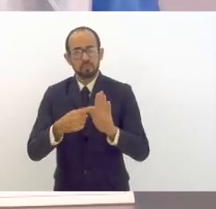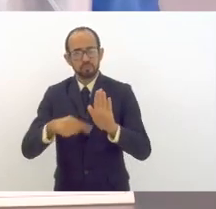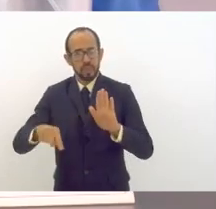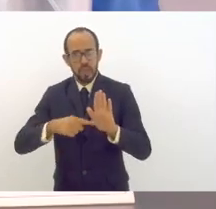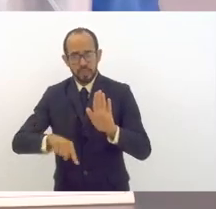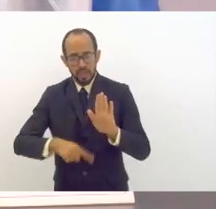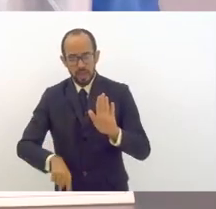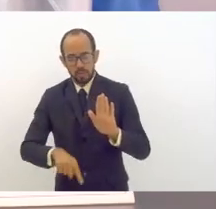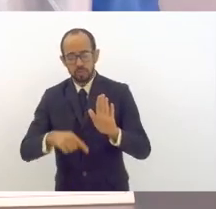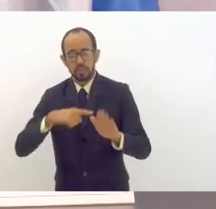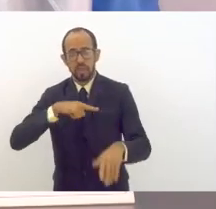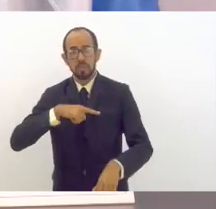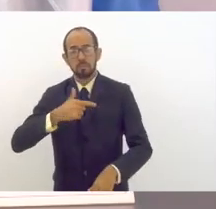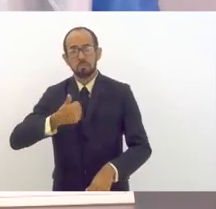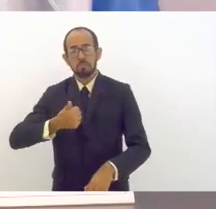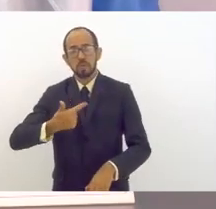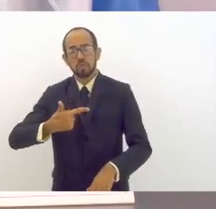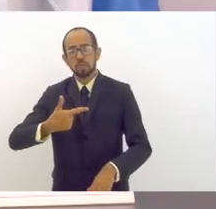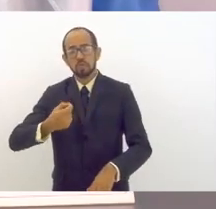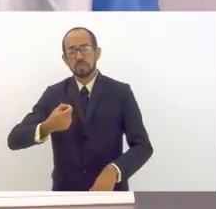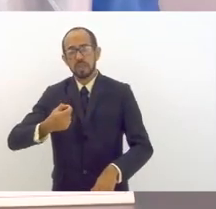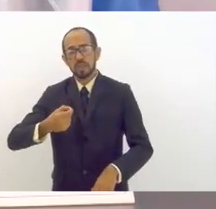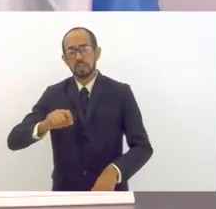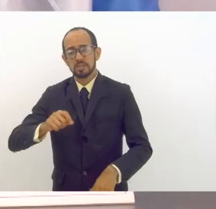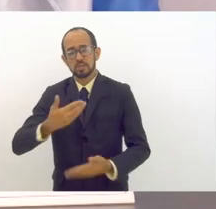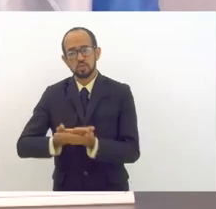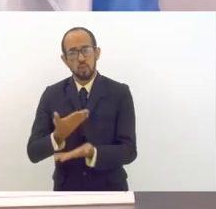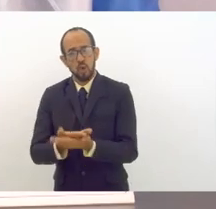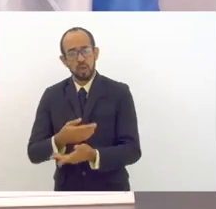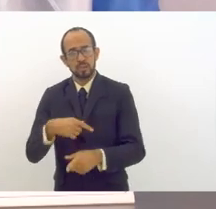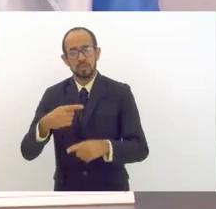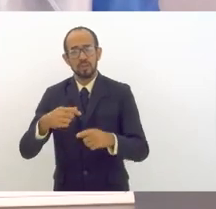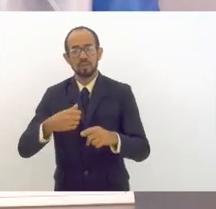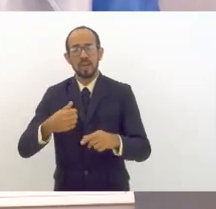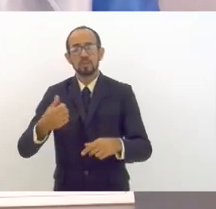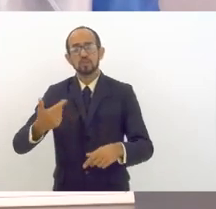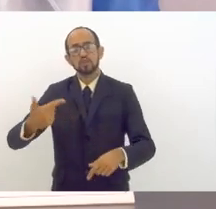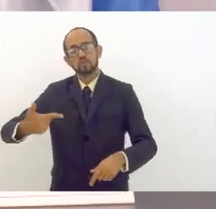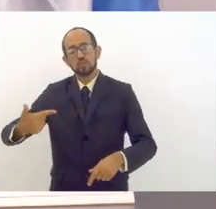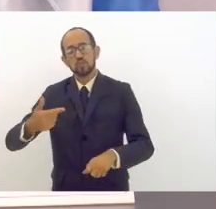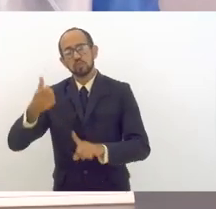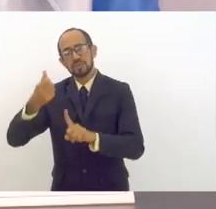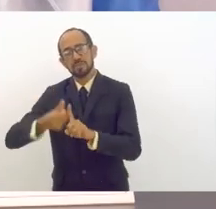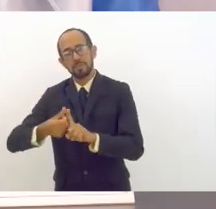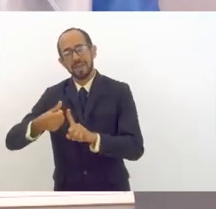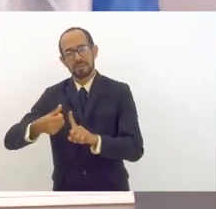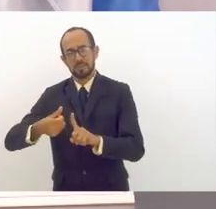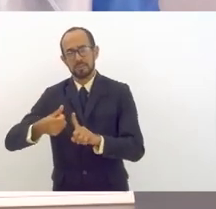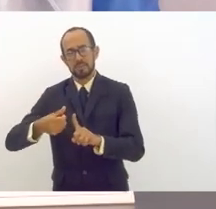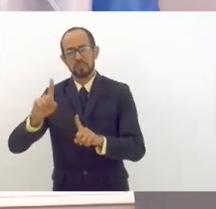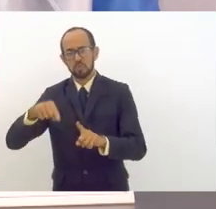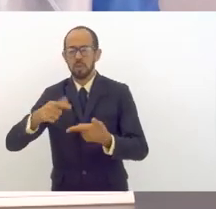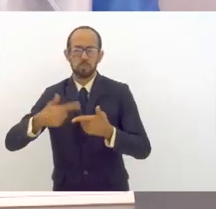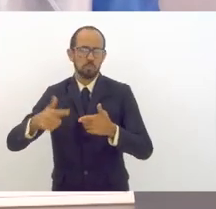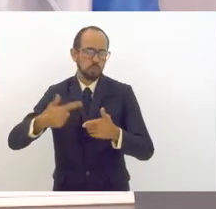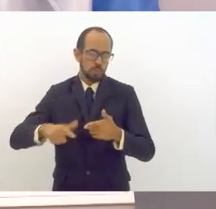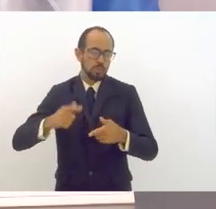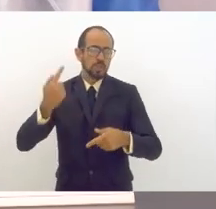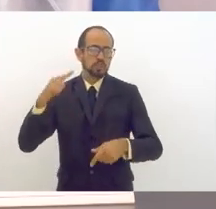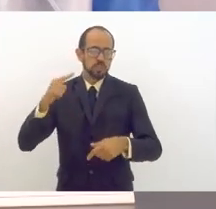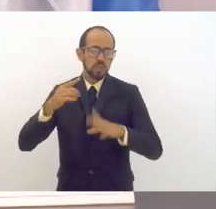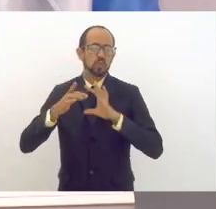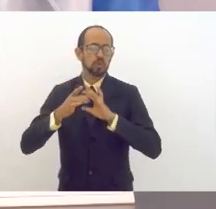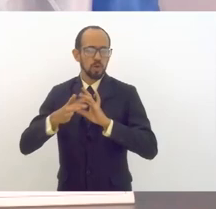escolas, e vai ficar para o segundo semestre, e assim a gente vai postergando, o que é um problema de gestão democrática, o que é um problema,